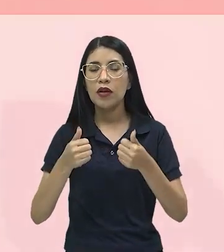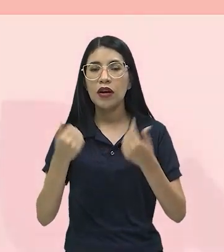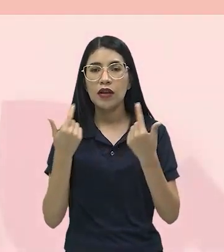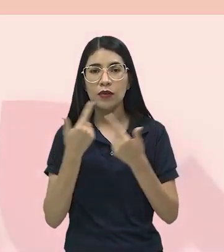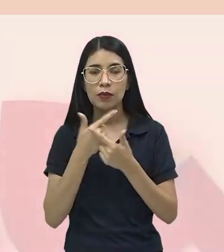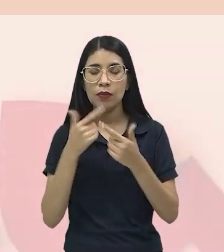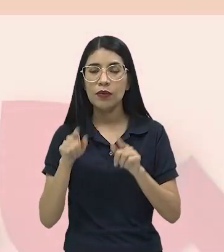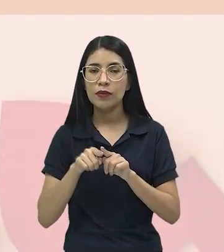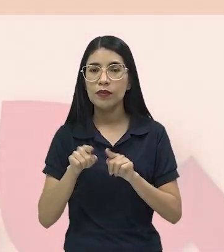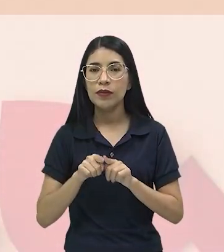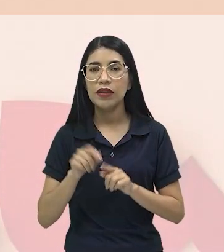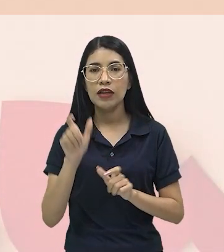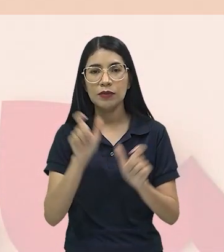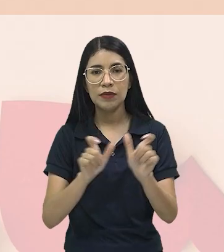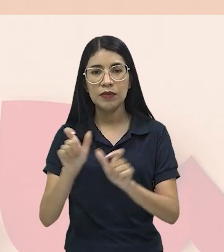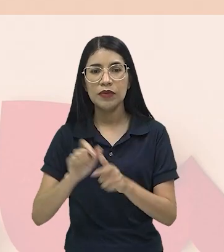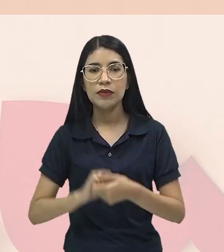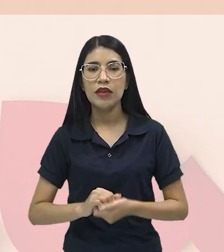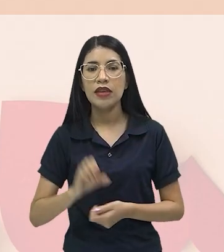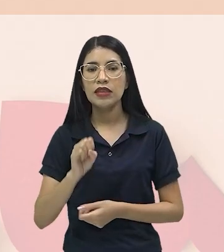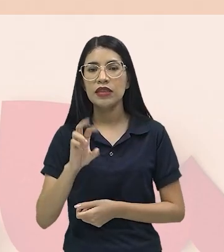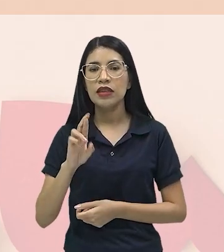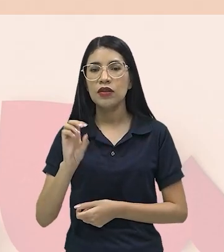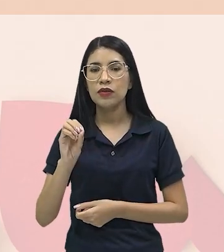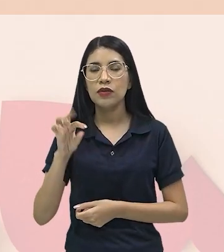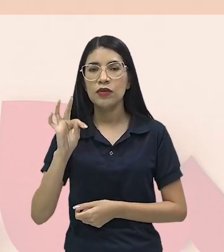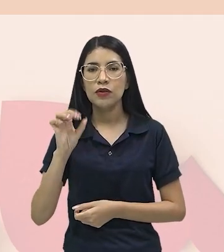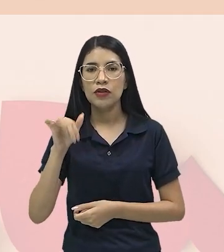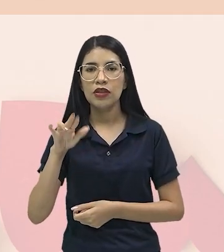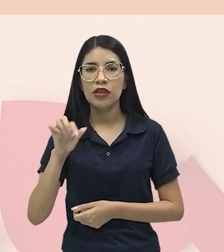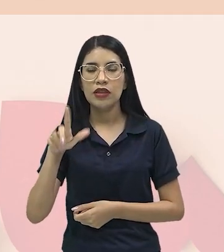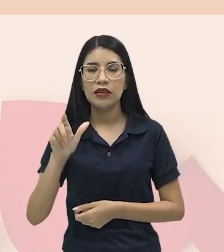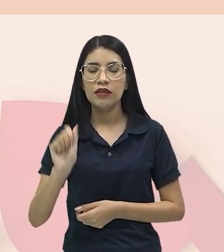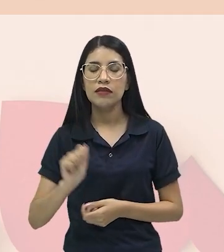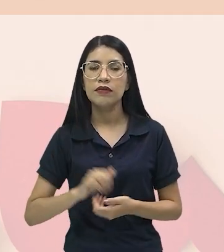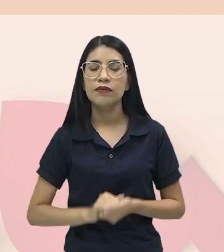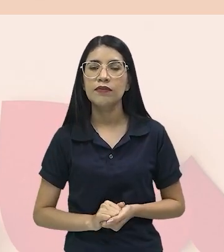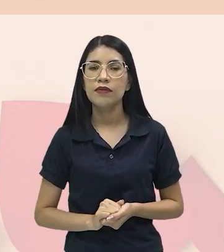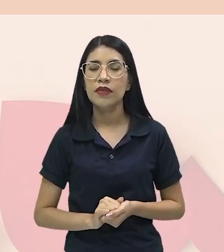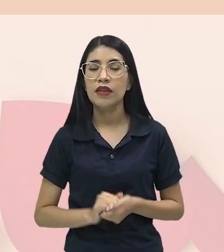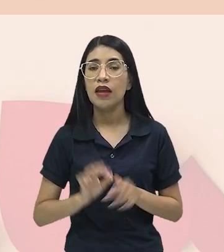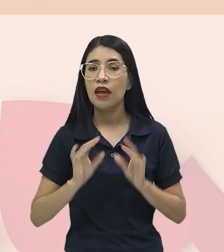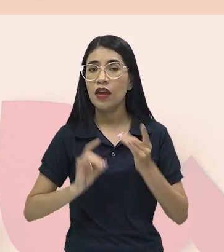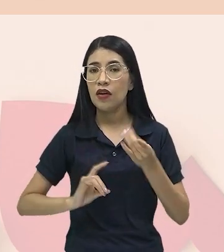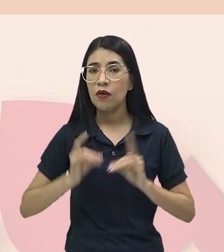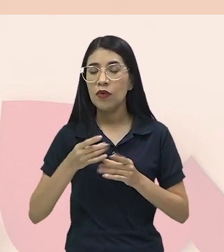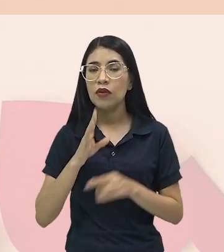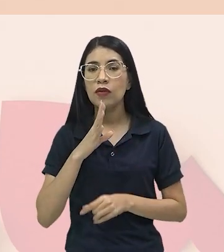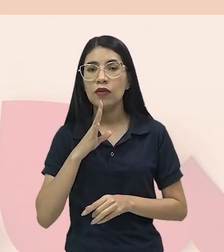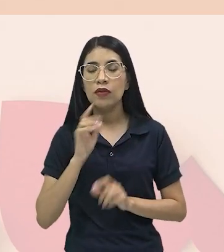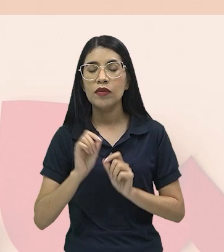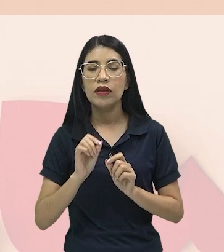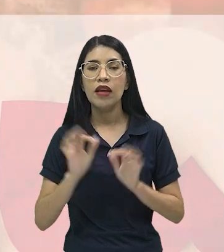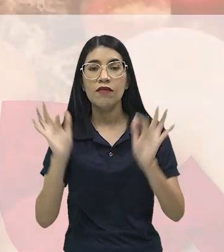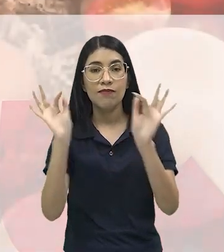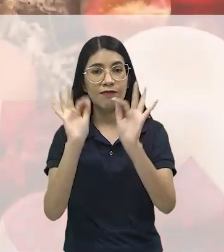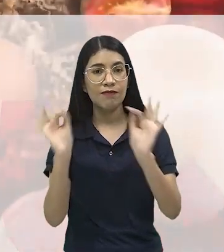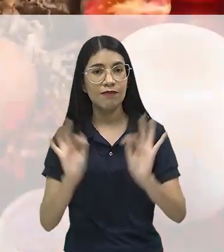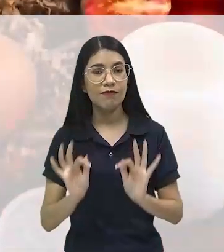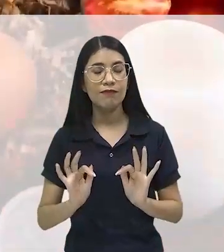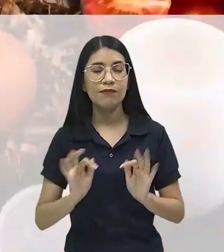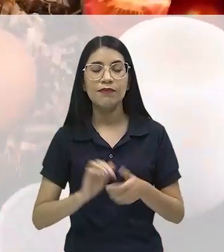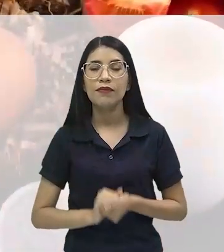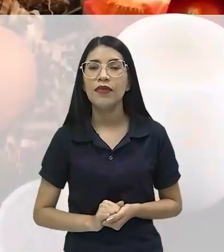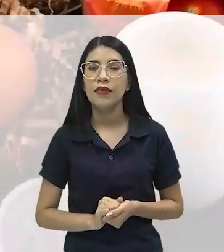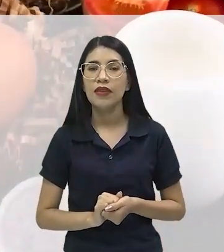pacientes. Serotonina. A serotonina é o hormônio conhecido como hormônio da felicidade e